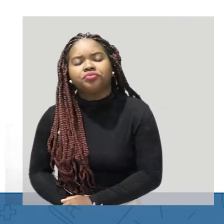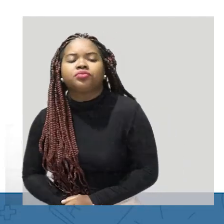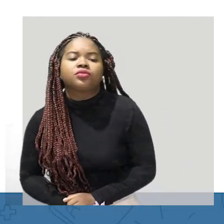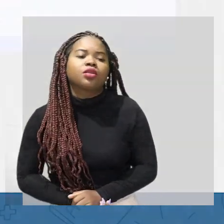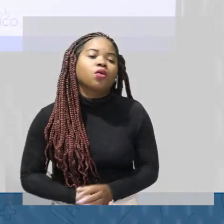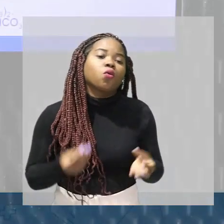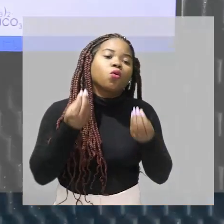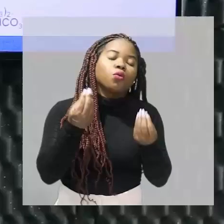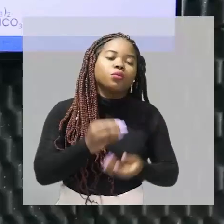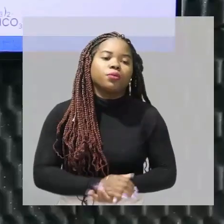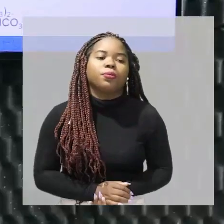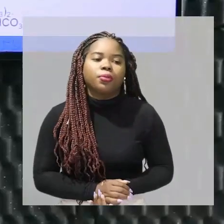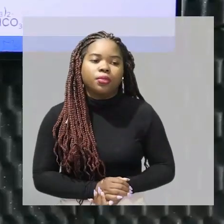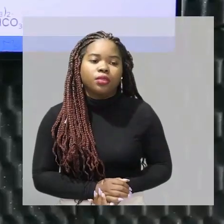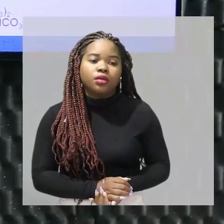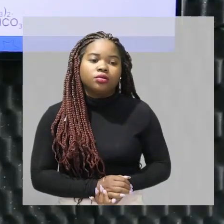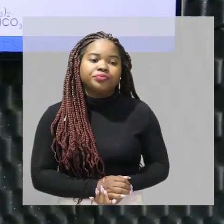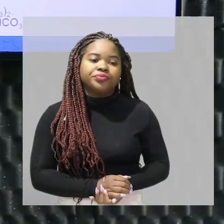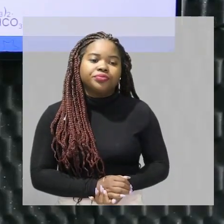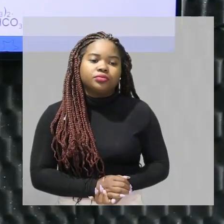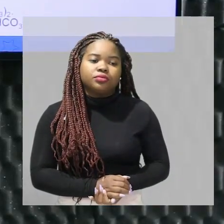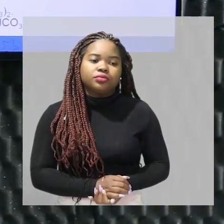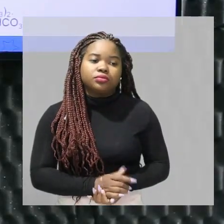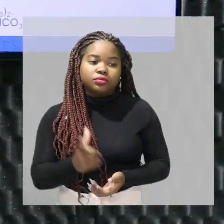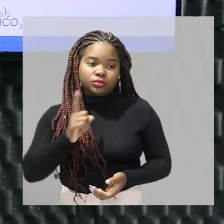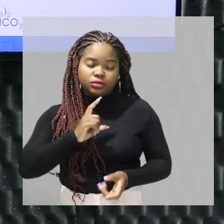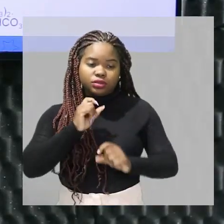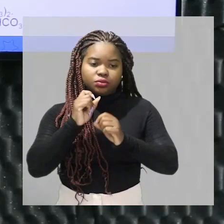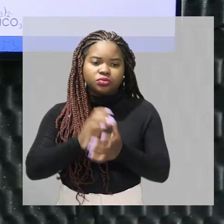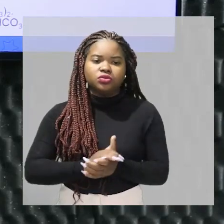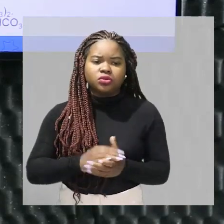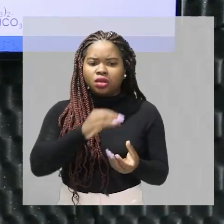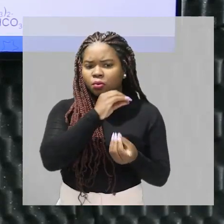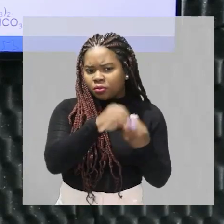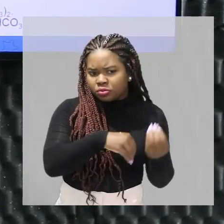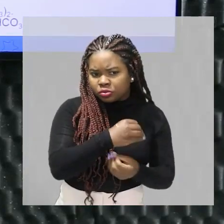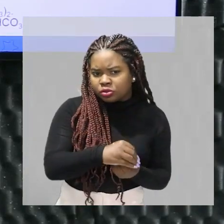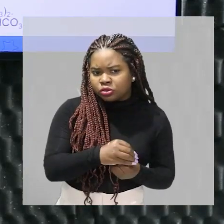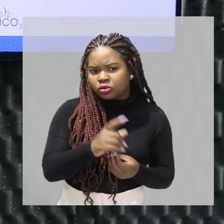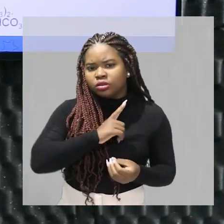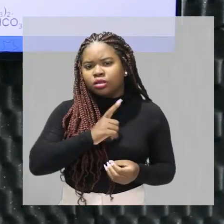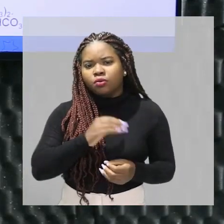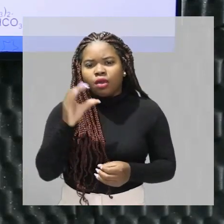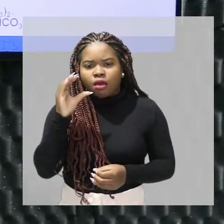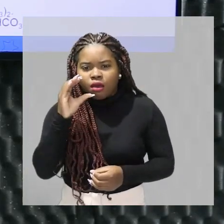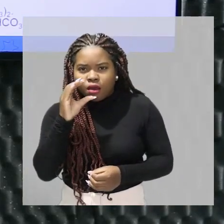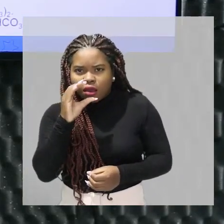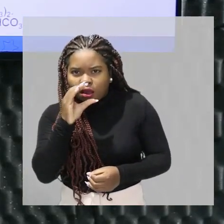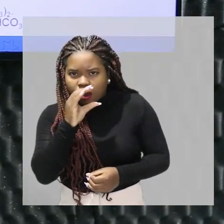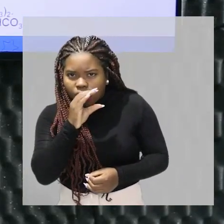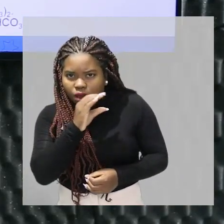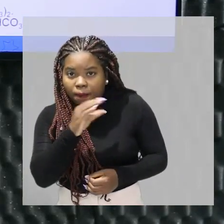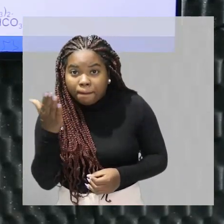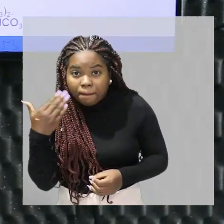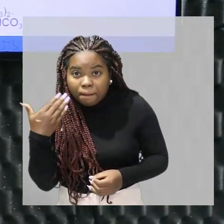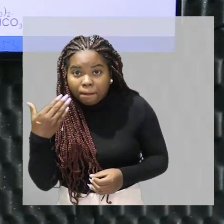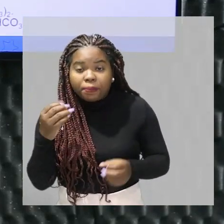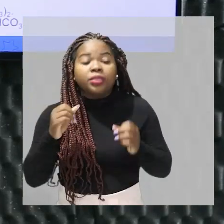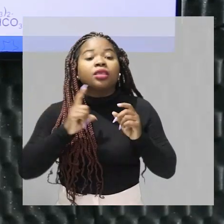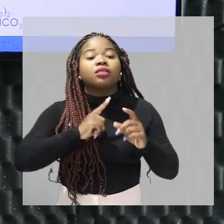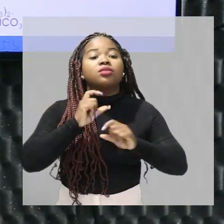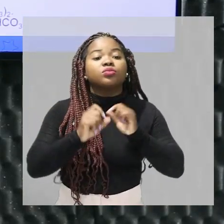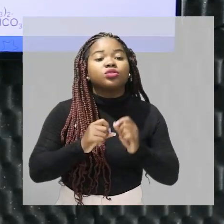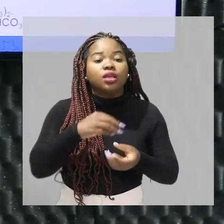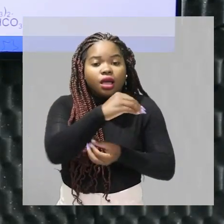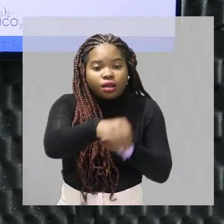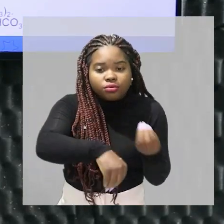temos uma decomposição térmica, ou seja, a ação, né, uma reação provocada pelo aquecimento, onde eu tenho uma